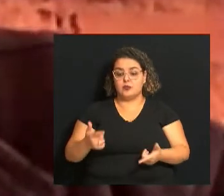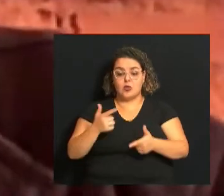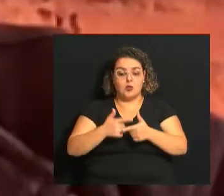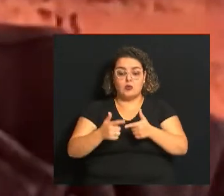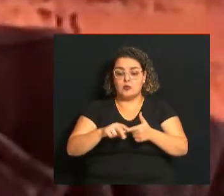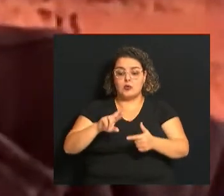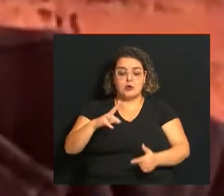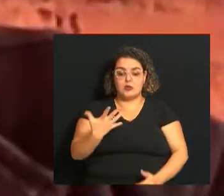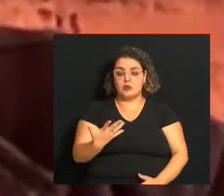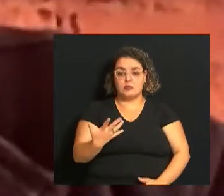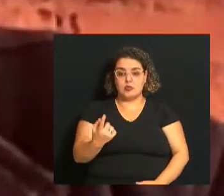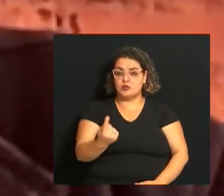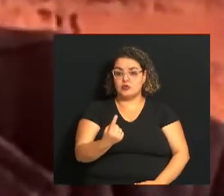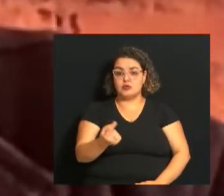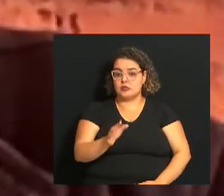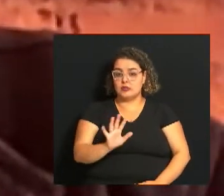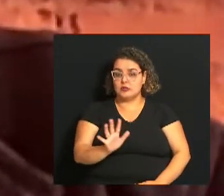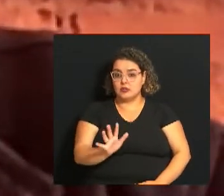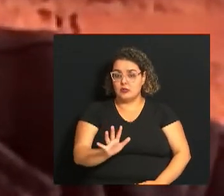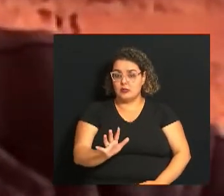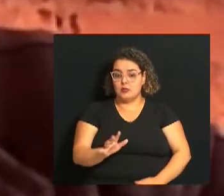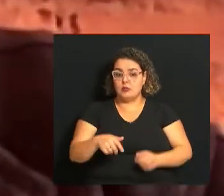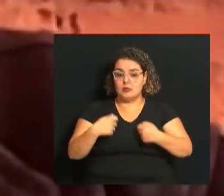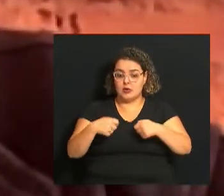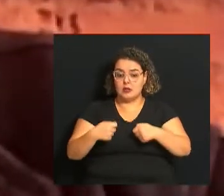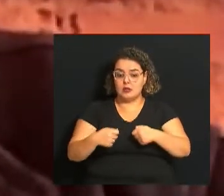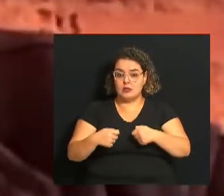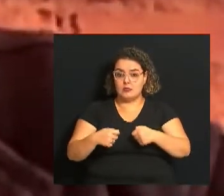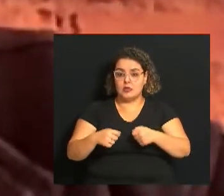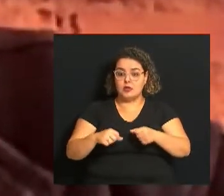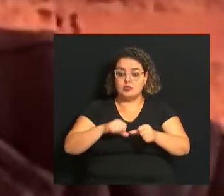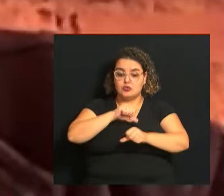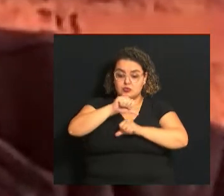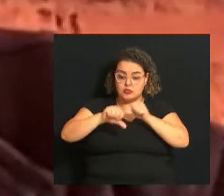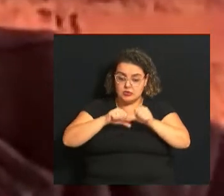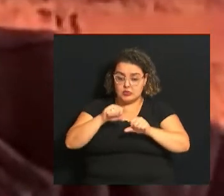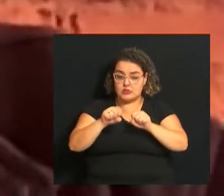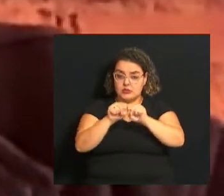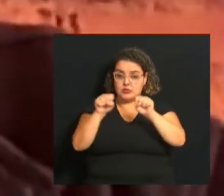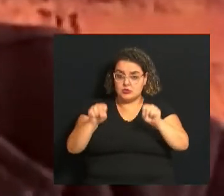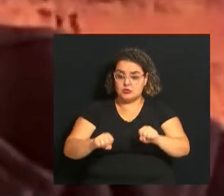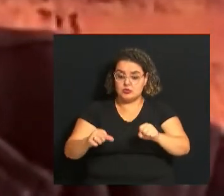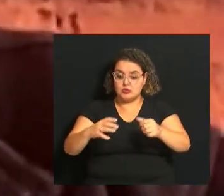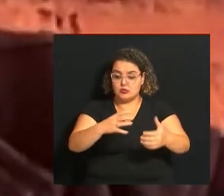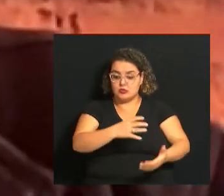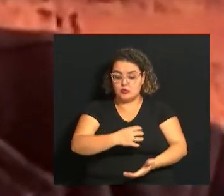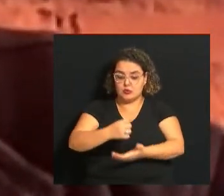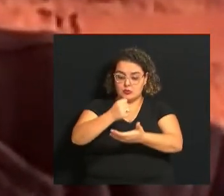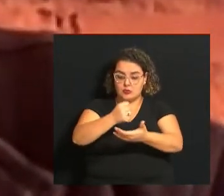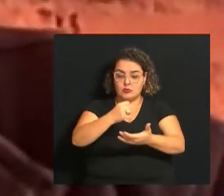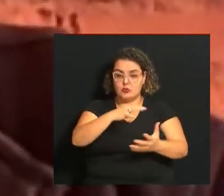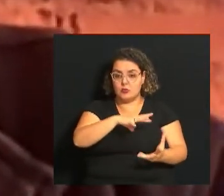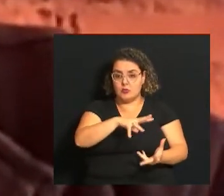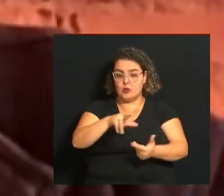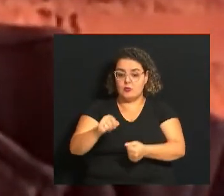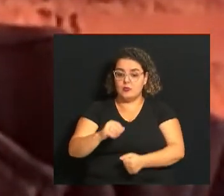sozinhas, né? A gente precisa hoje agora de reformas no sistema, porque o capitalismo mundial, e o Brasil